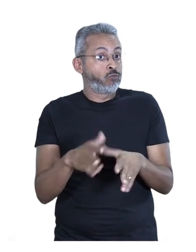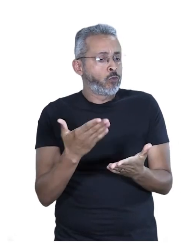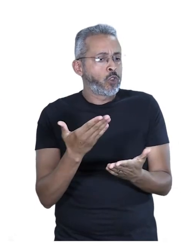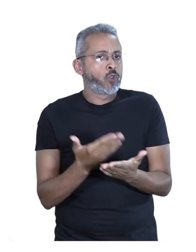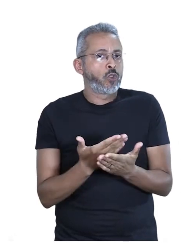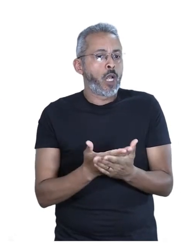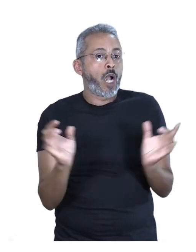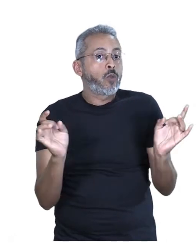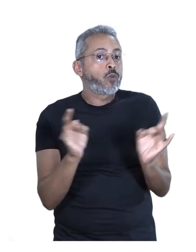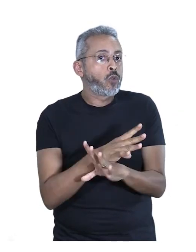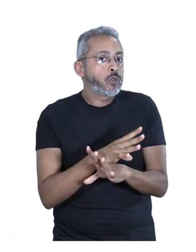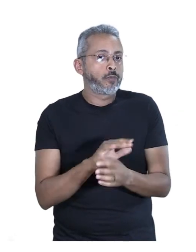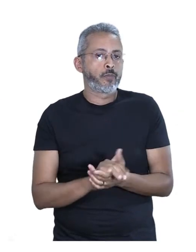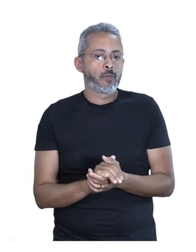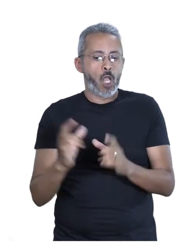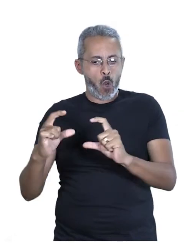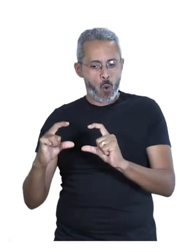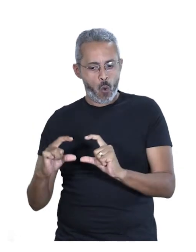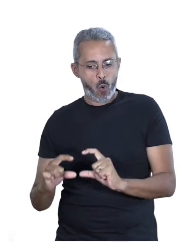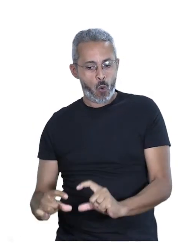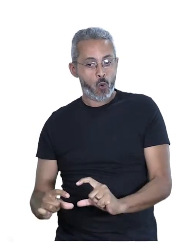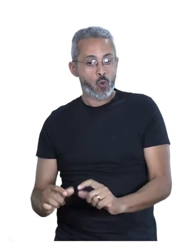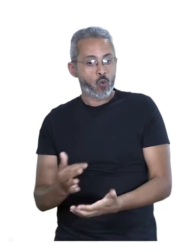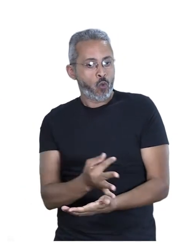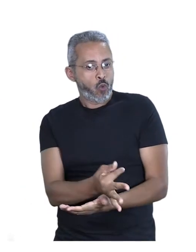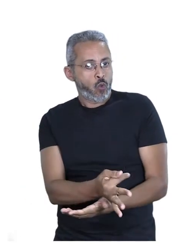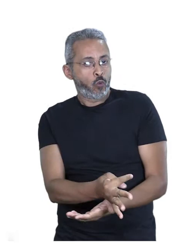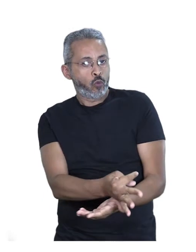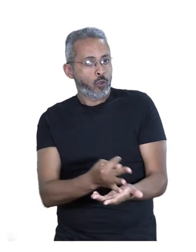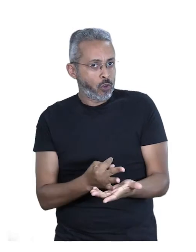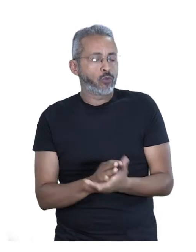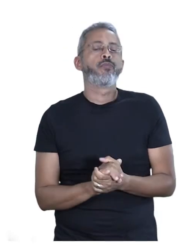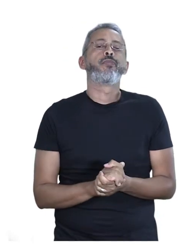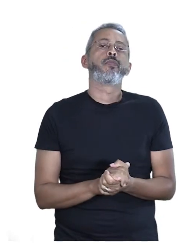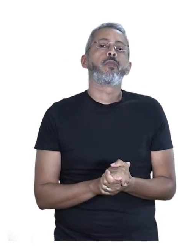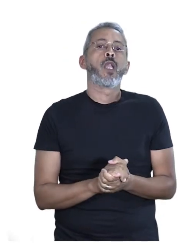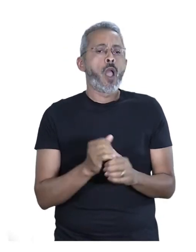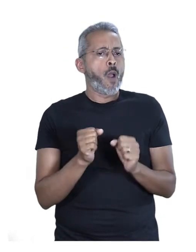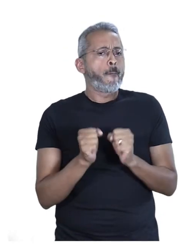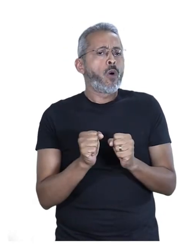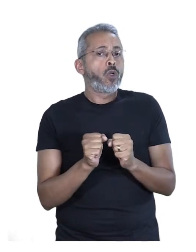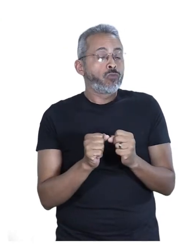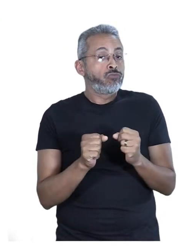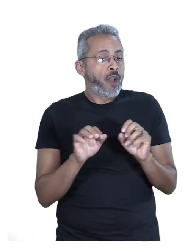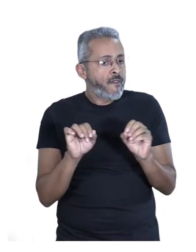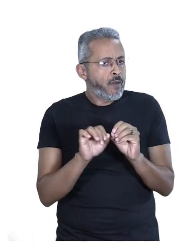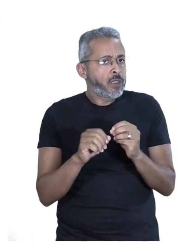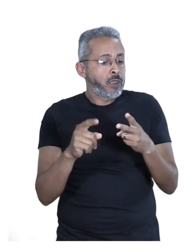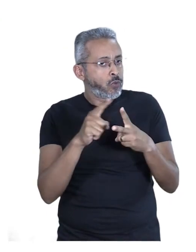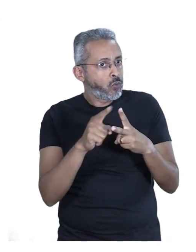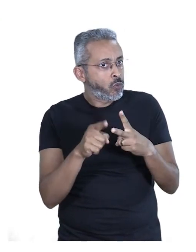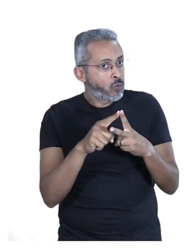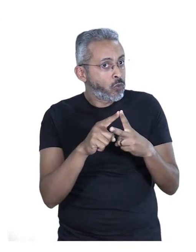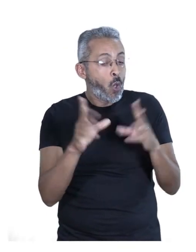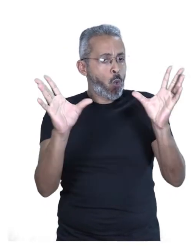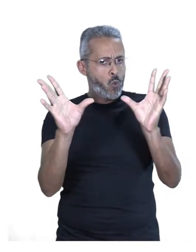a conclusão. O último parágrafo do texto dissertativo argumentativo pode ser feito de duas maneiras: em